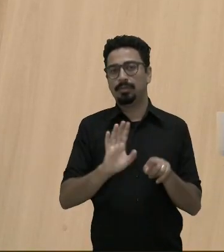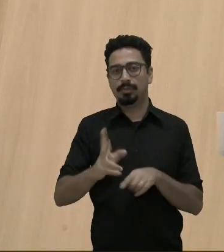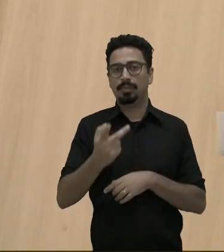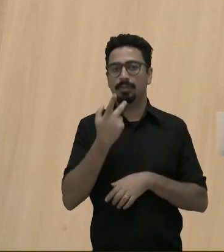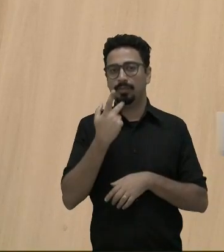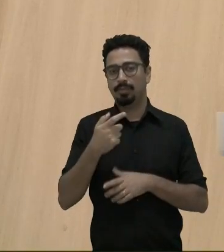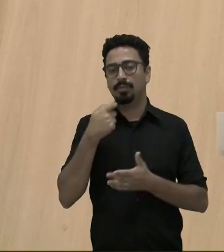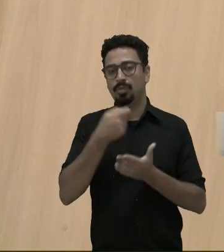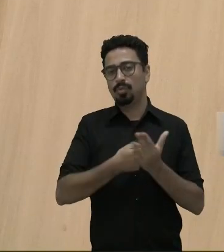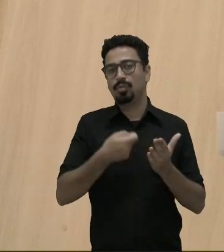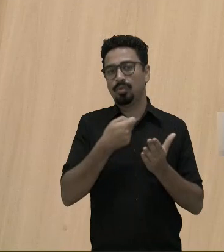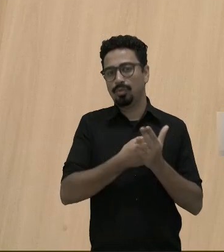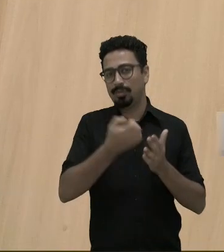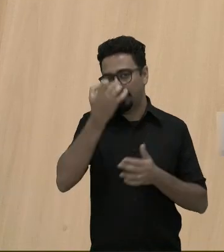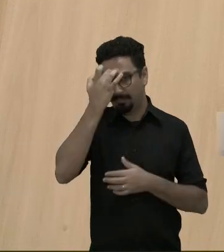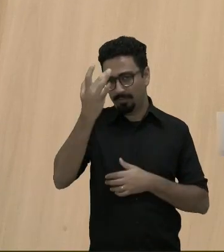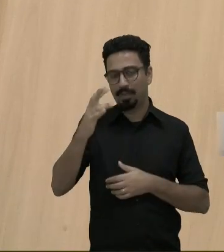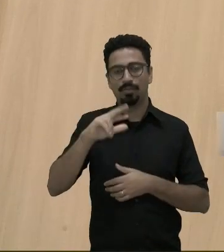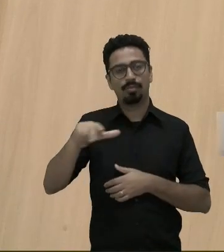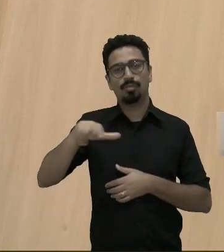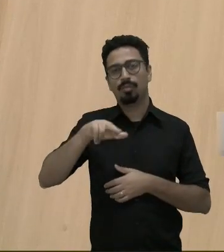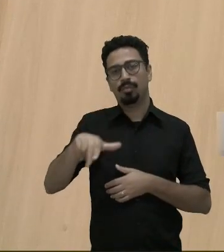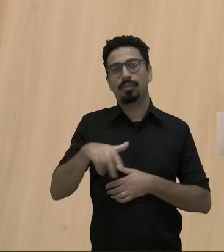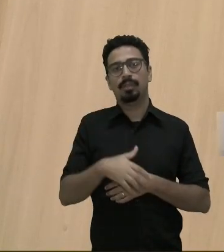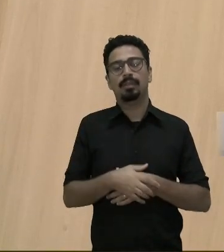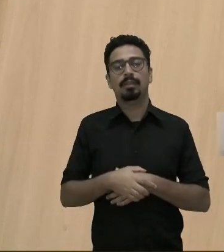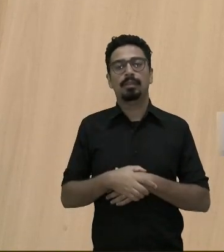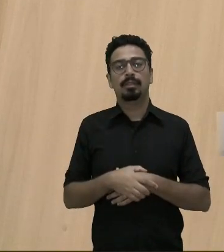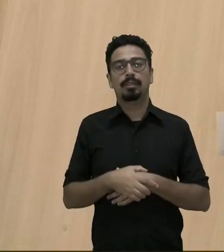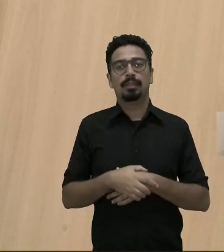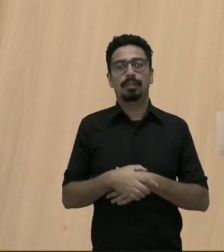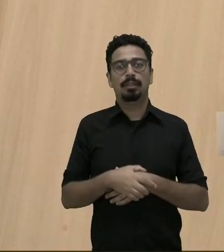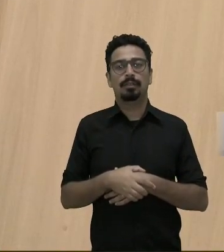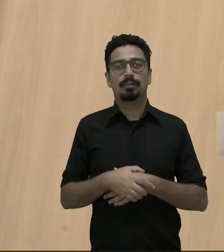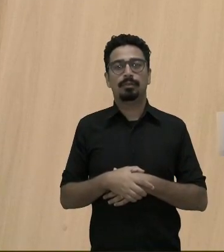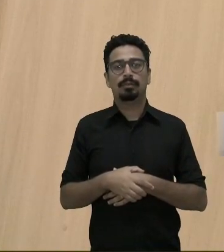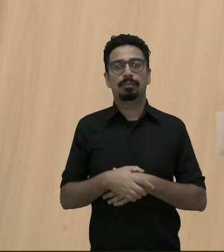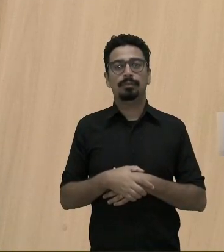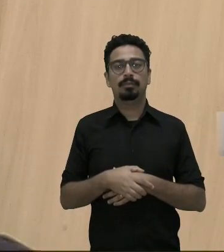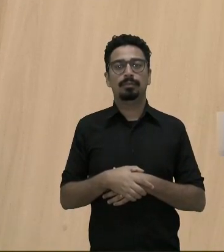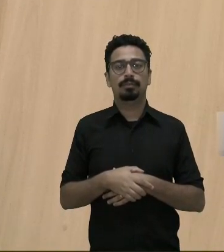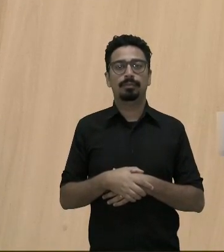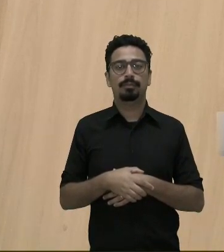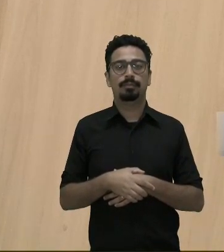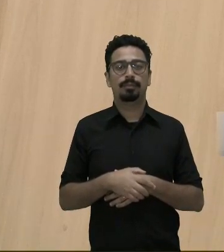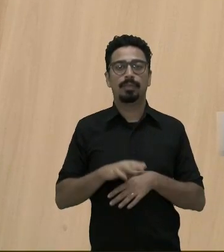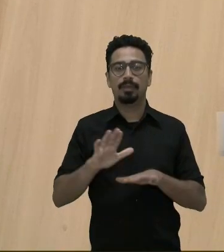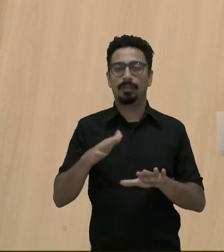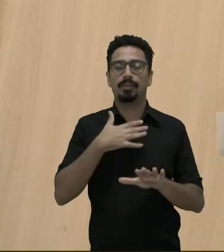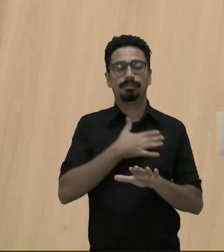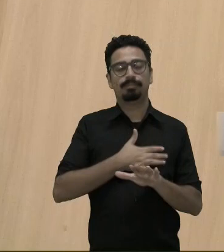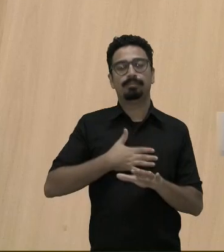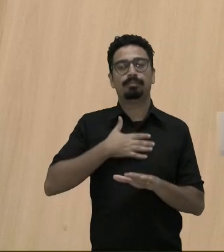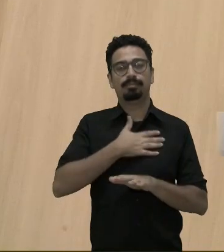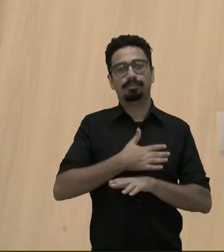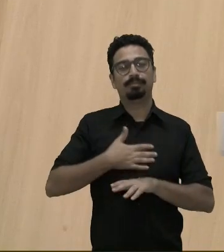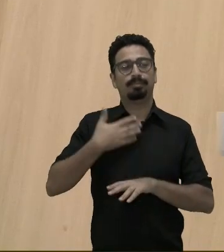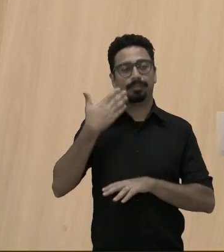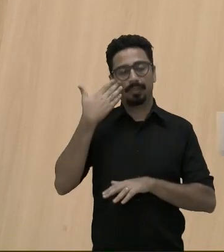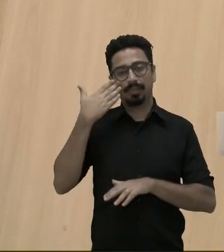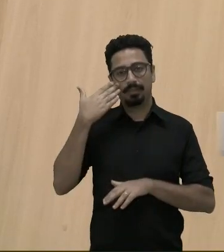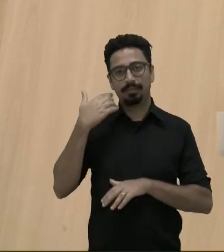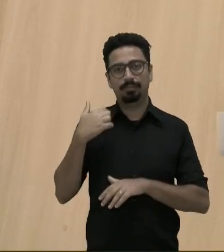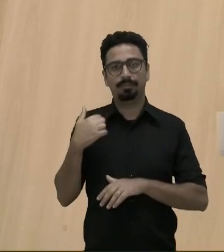nossa luta não é fácil, mas é muito gratificante saber